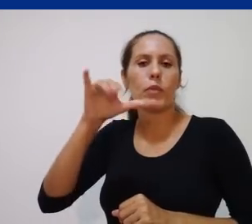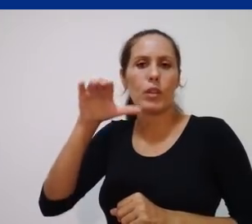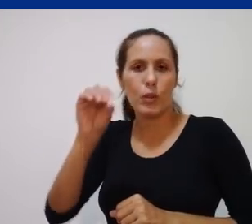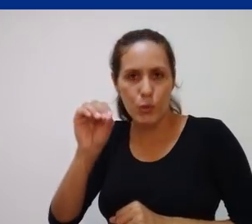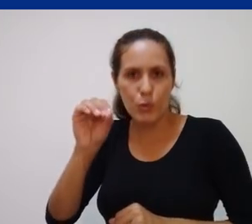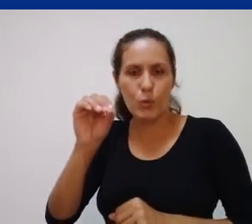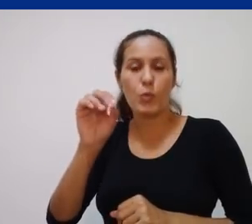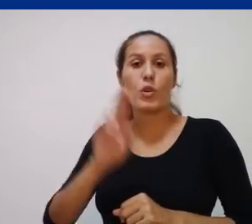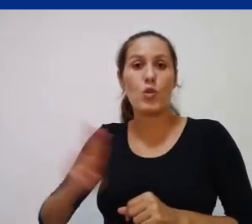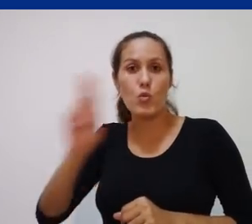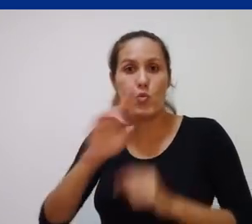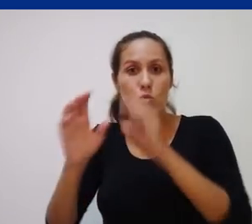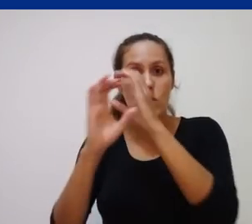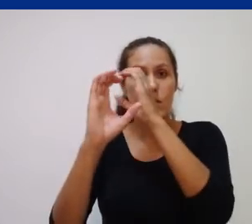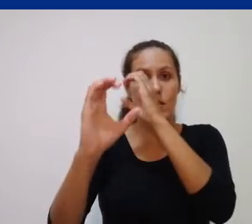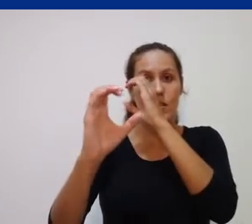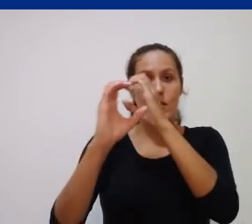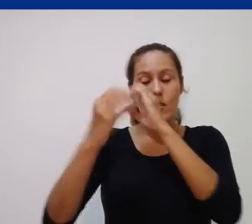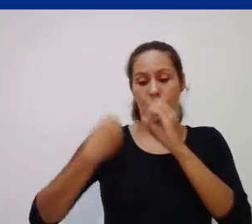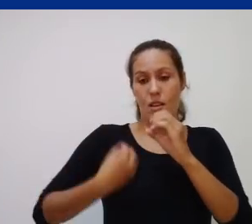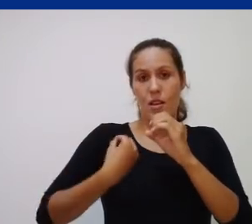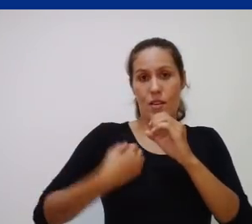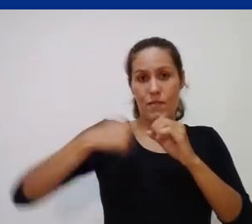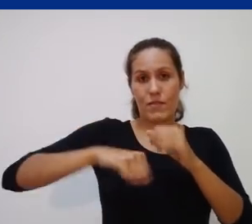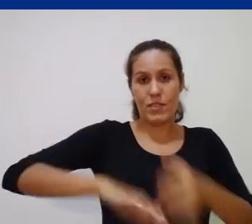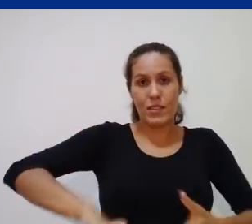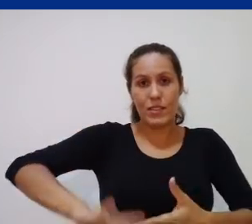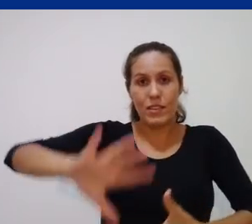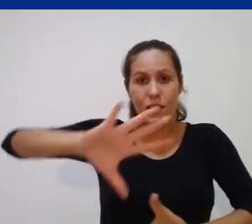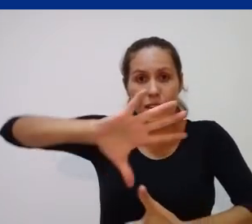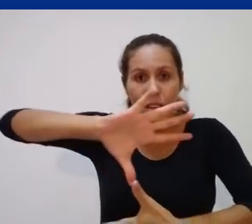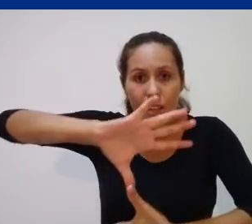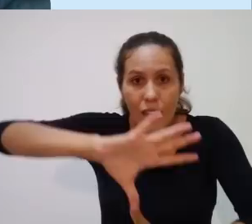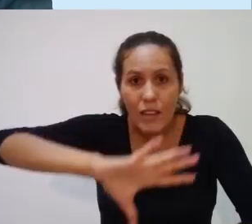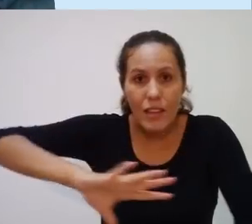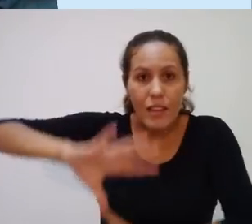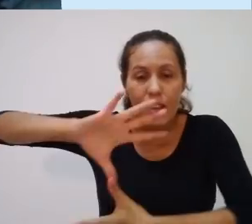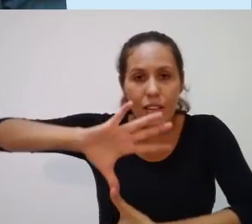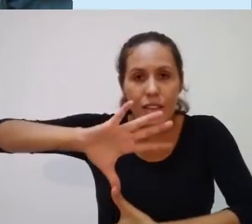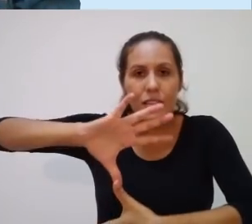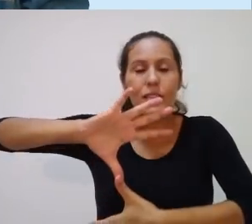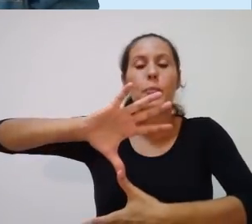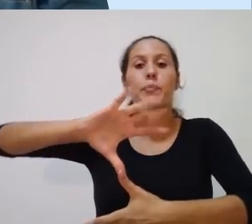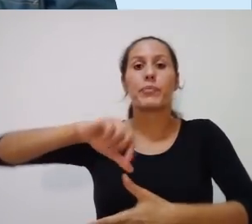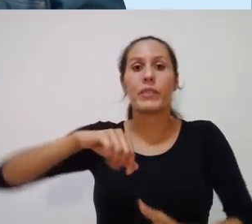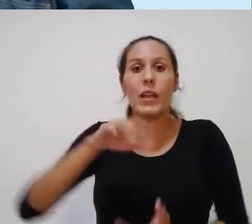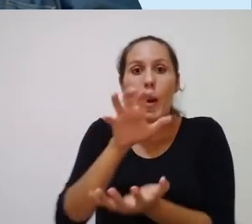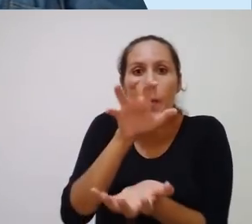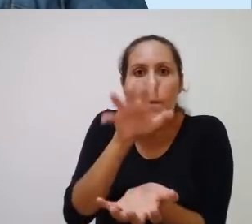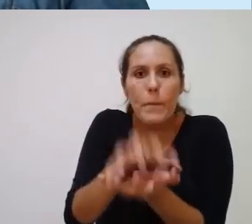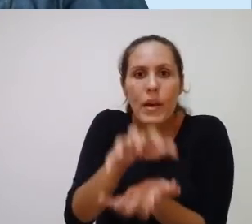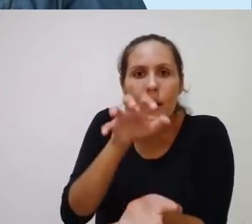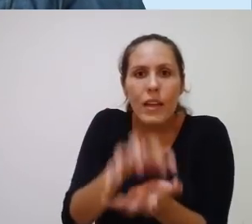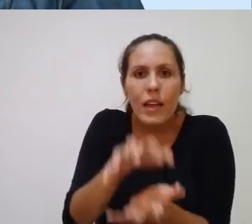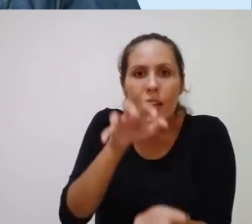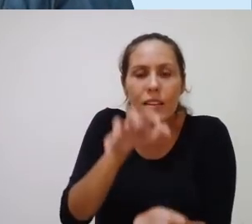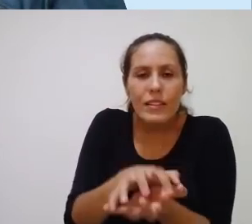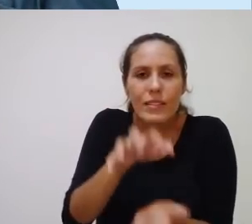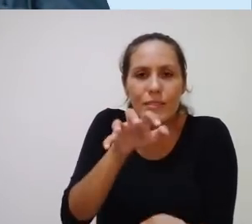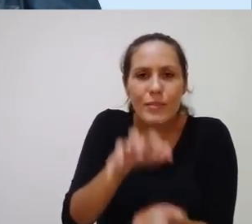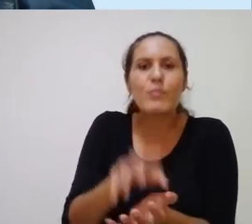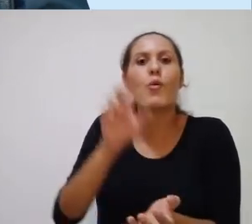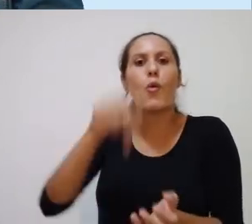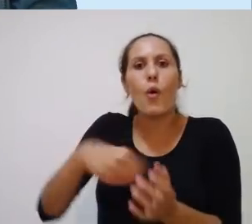um telescópio. Do continente americano. Do continente americano e também do hemisfério sul do planeta. Pernambuco é o berço da astronomia